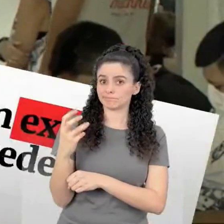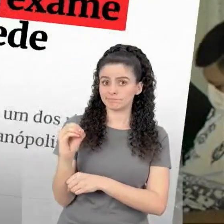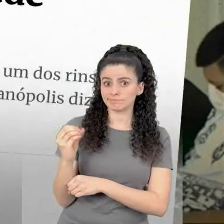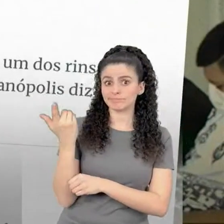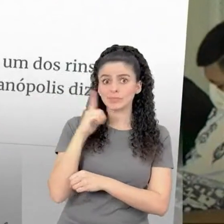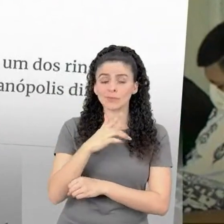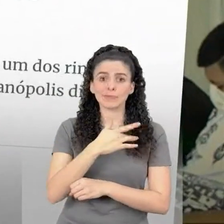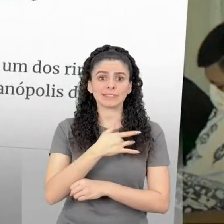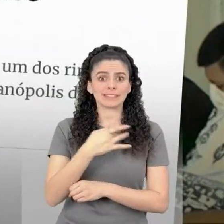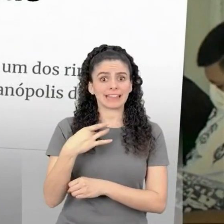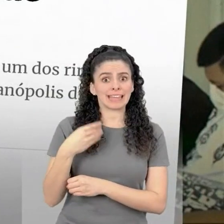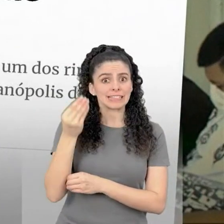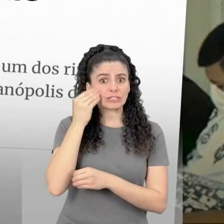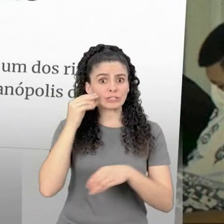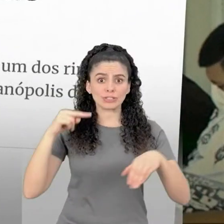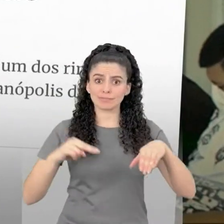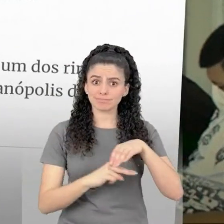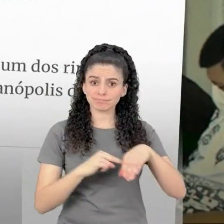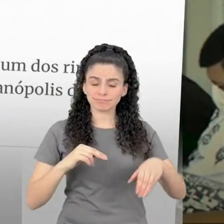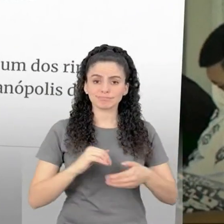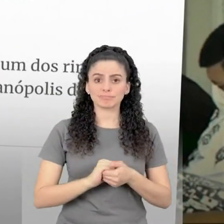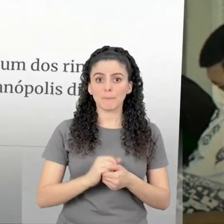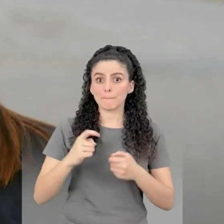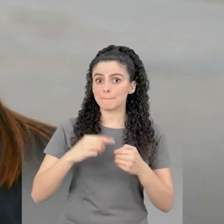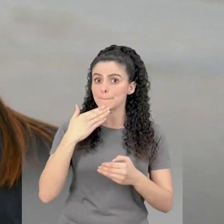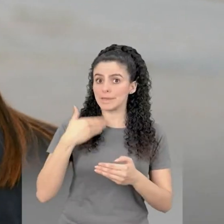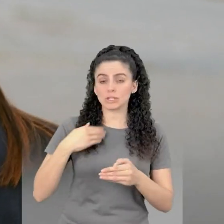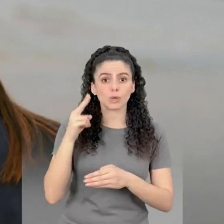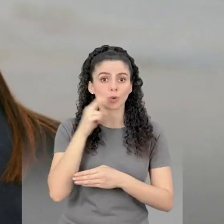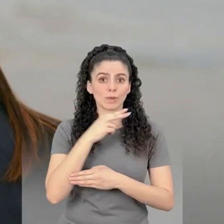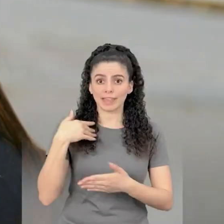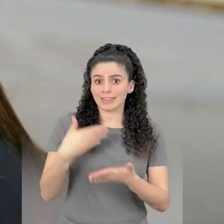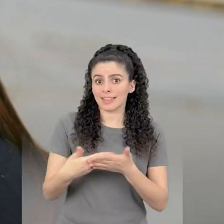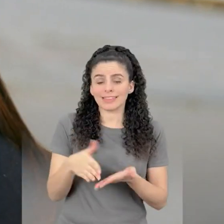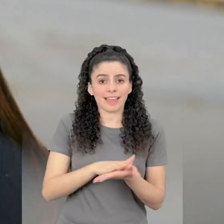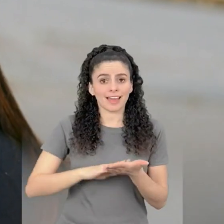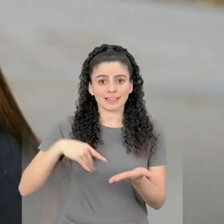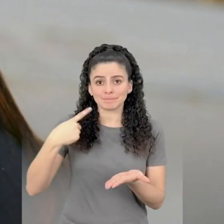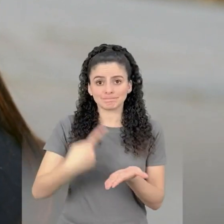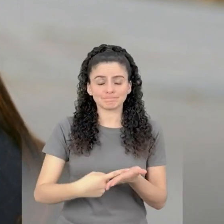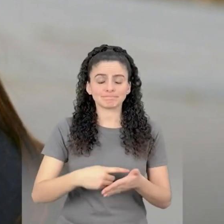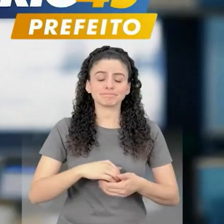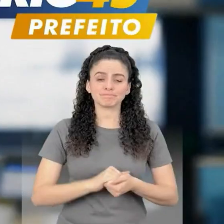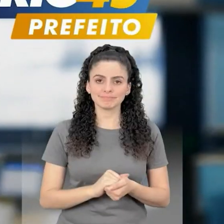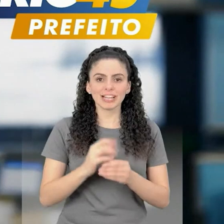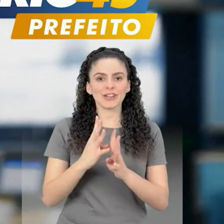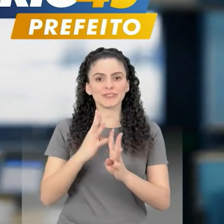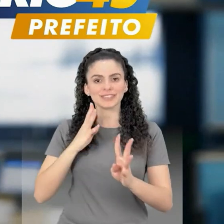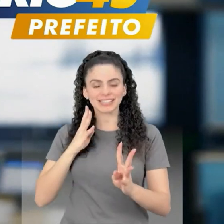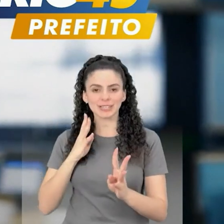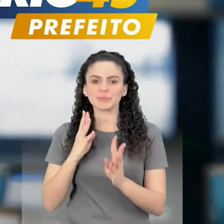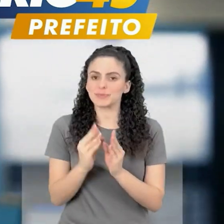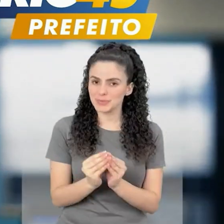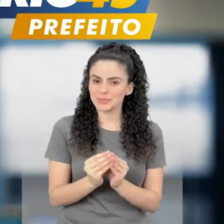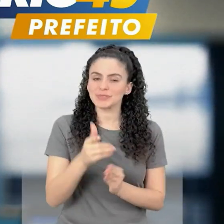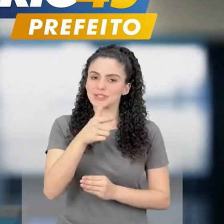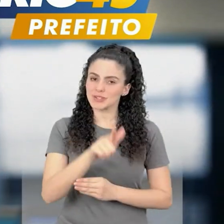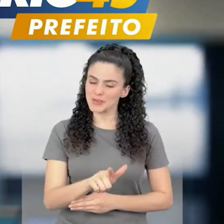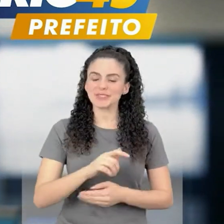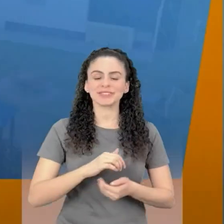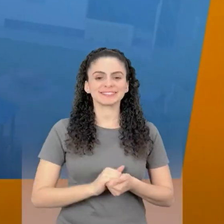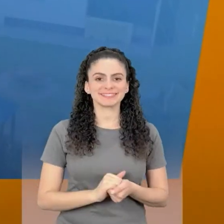esperando até 2030 para fazer uma tomografia. Mas pediu urgente. E até agora nada marcado. Vou zerar mais uma vez